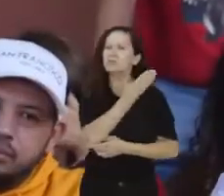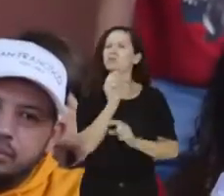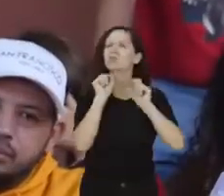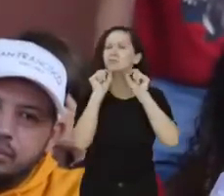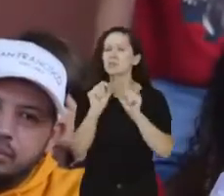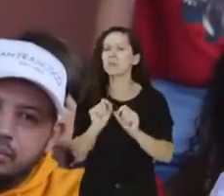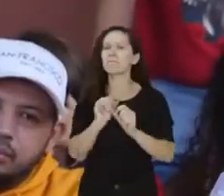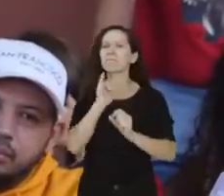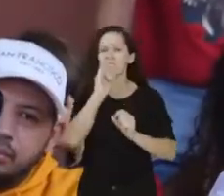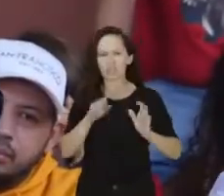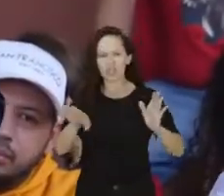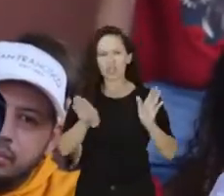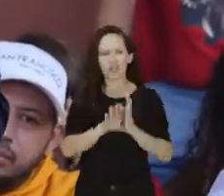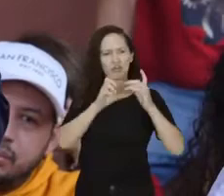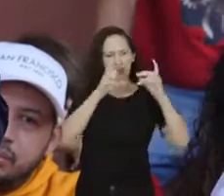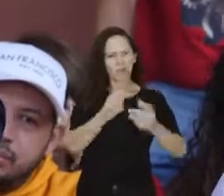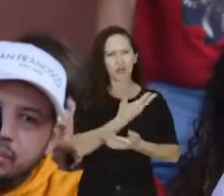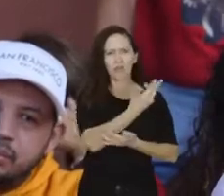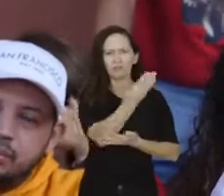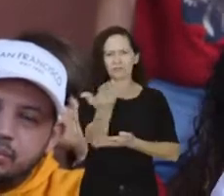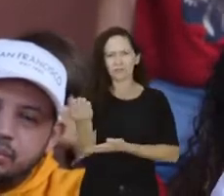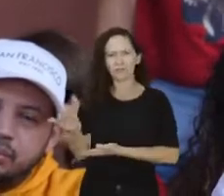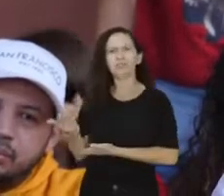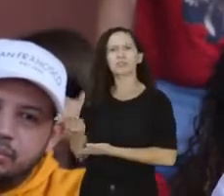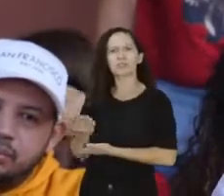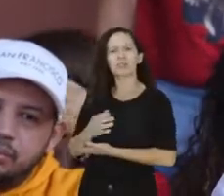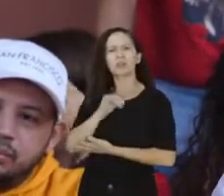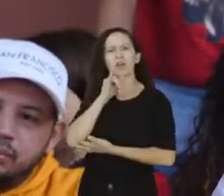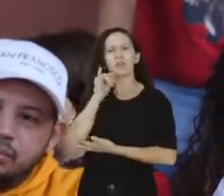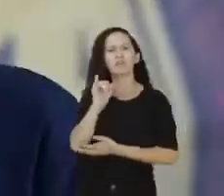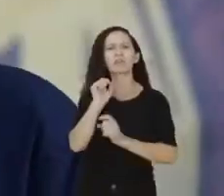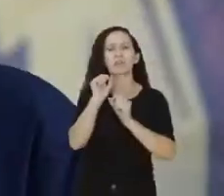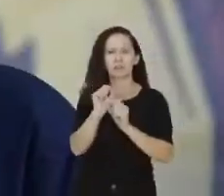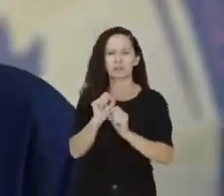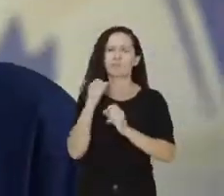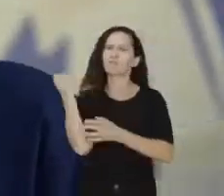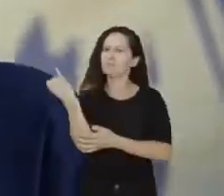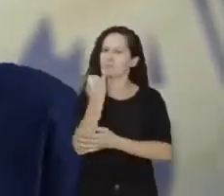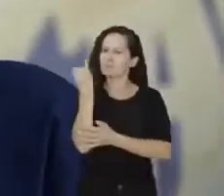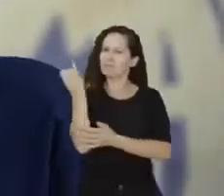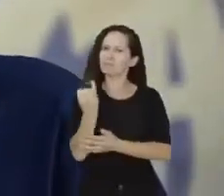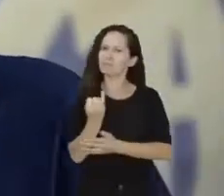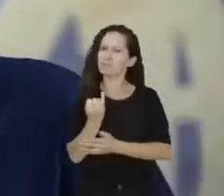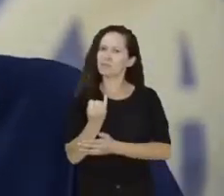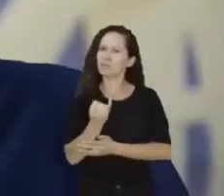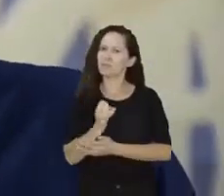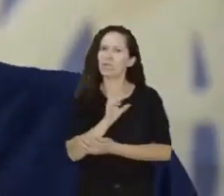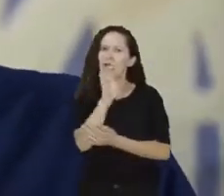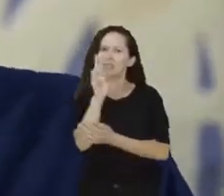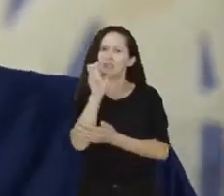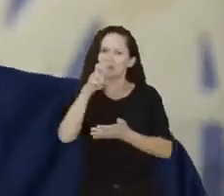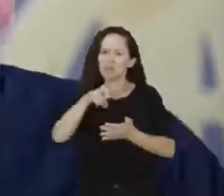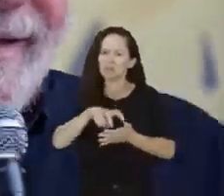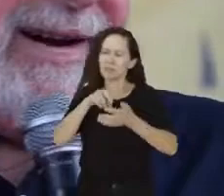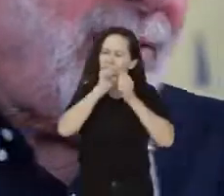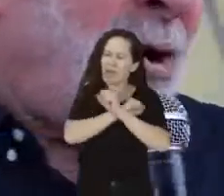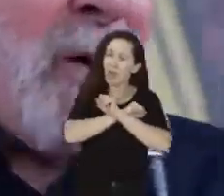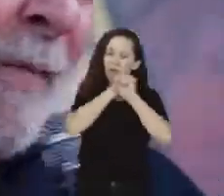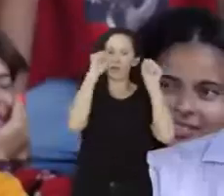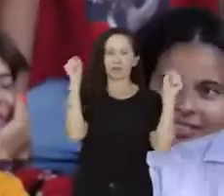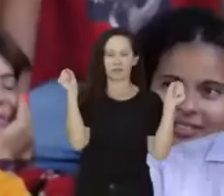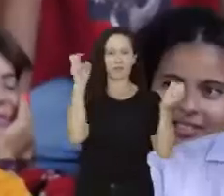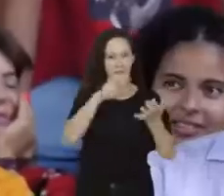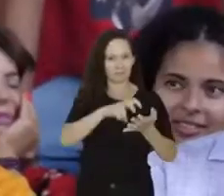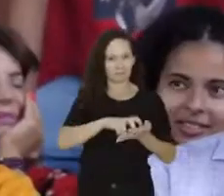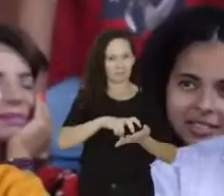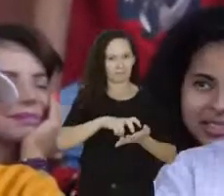vocês chegaram, eu queria dizer para vocês uma coisa. Quando vocês levantarem de manhã,